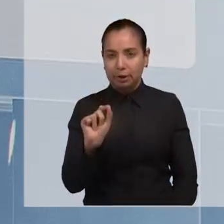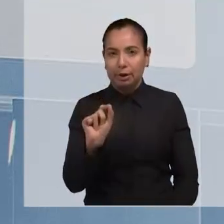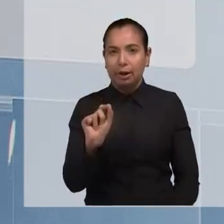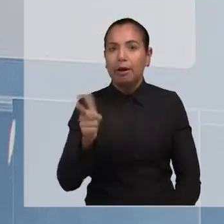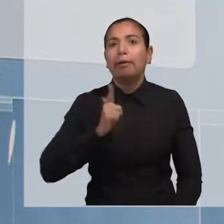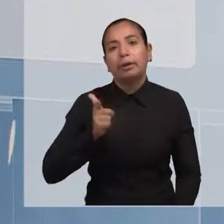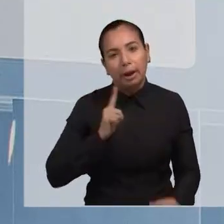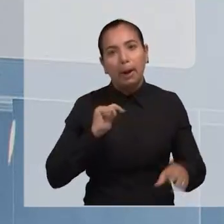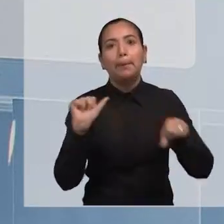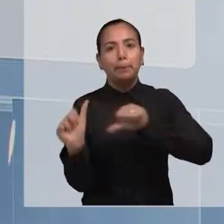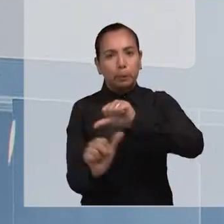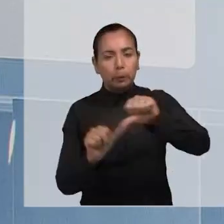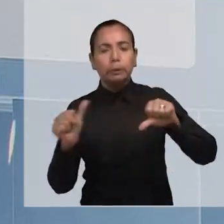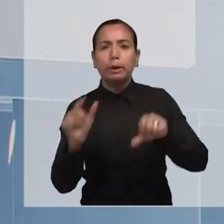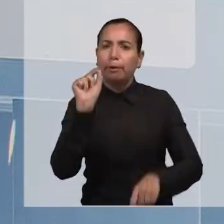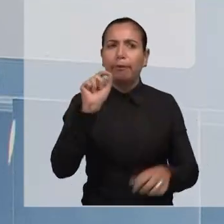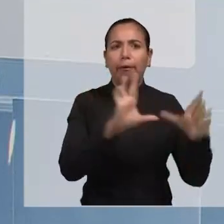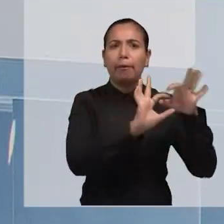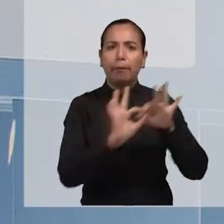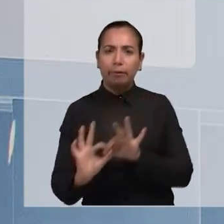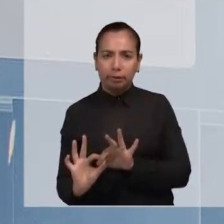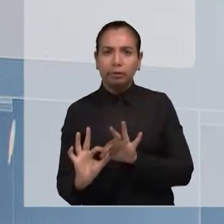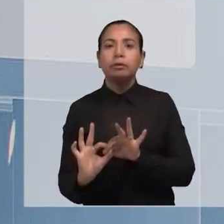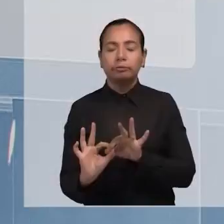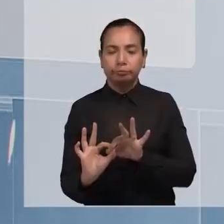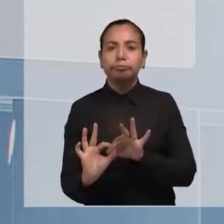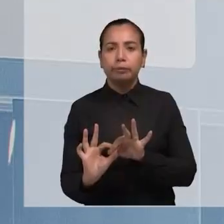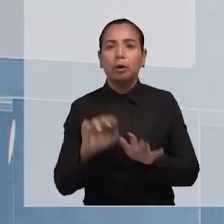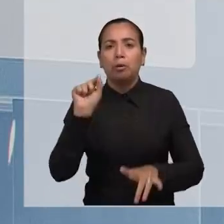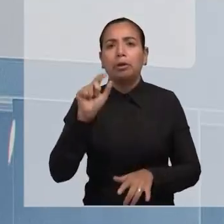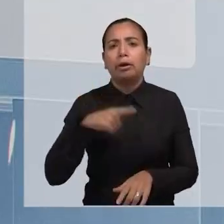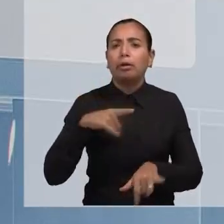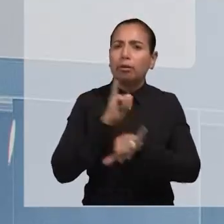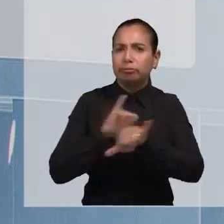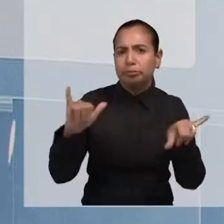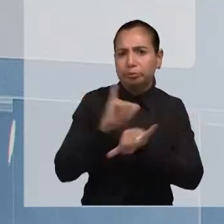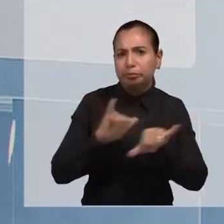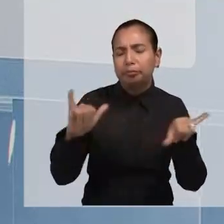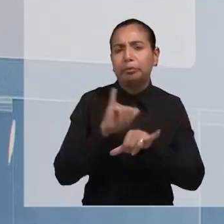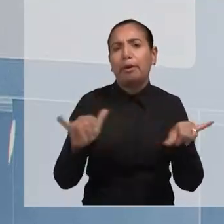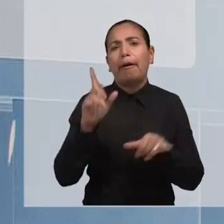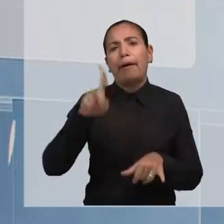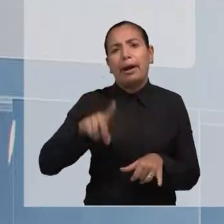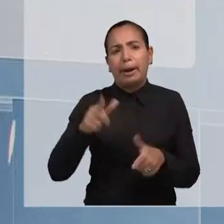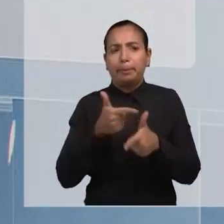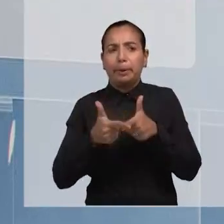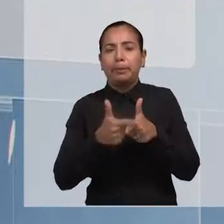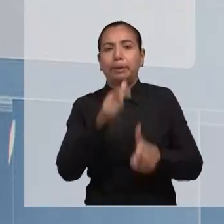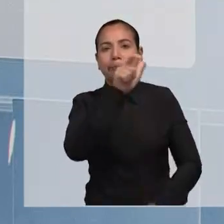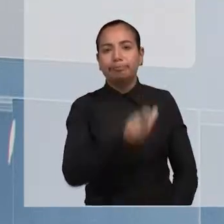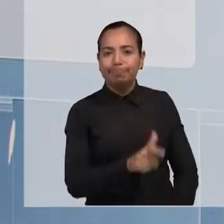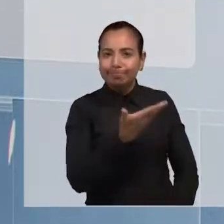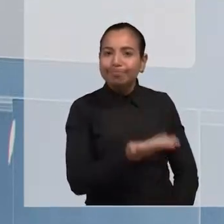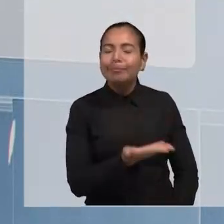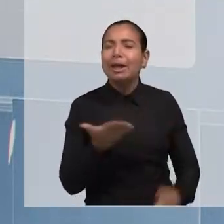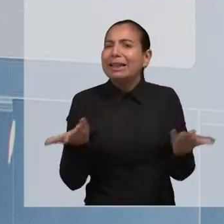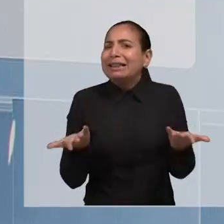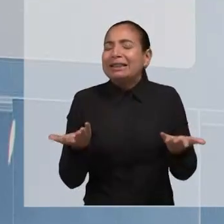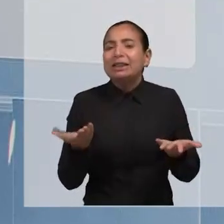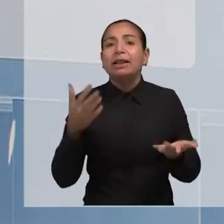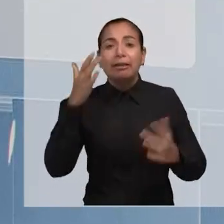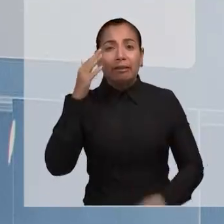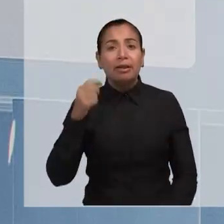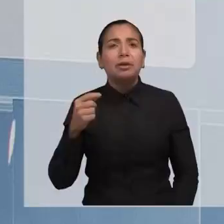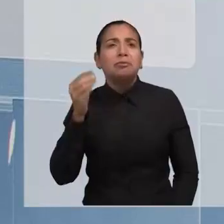há uma mudança total no contexto, segundo ele, essas informações foram pensadas para criar problema para a sua candidatura. Para entender isso aí,